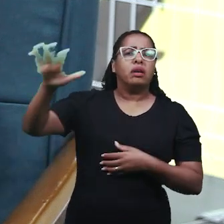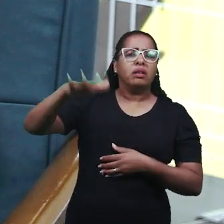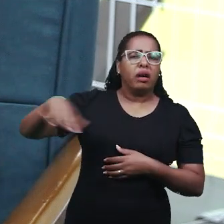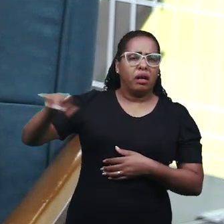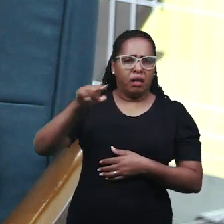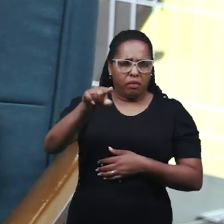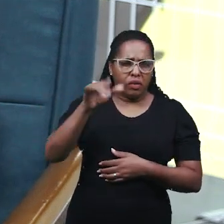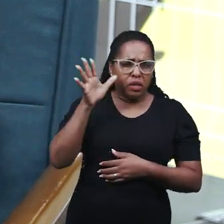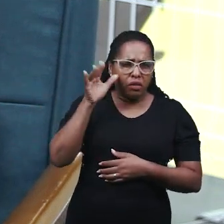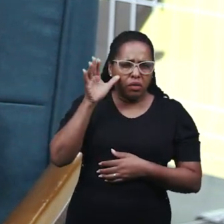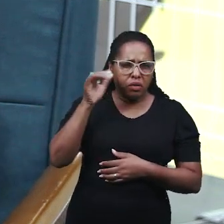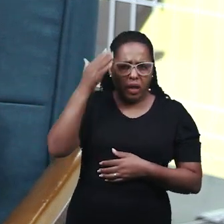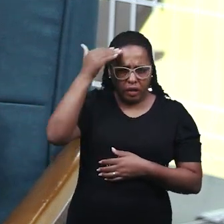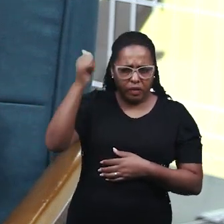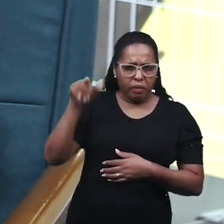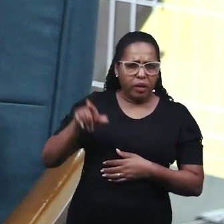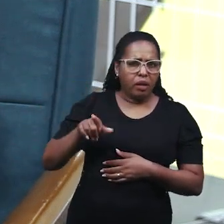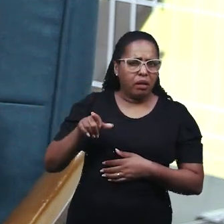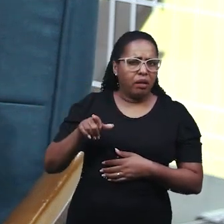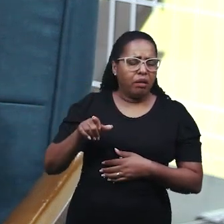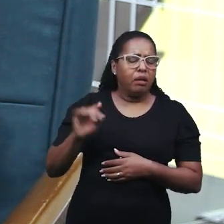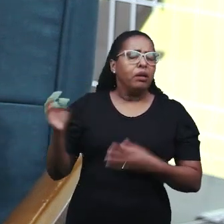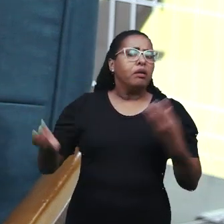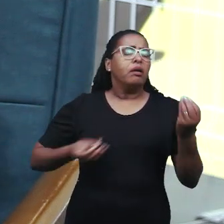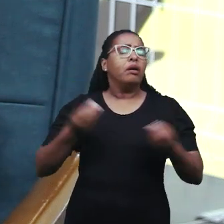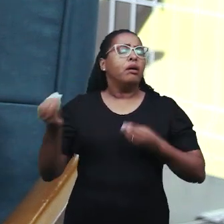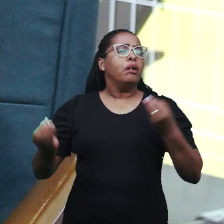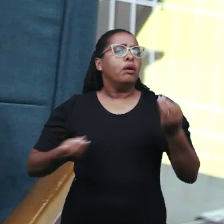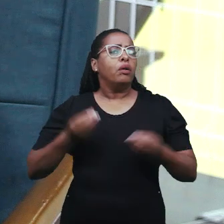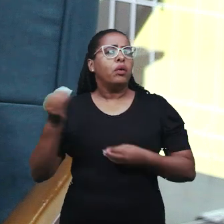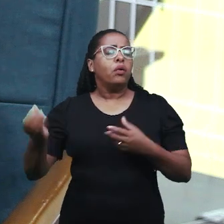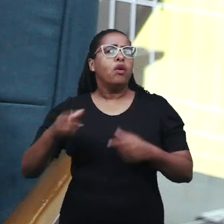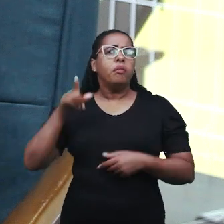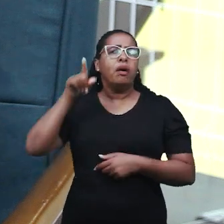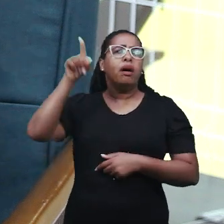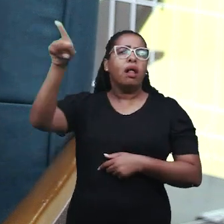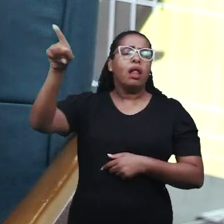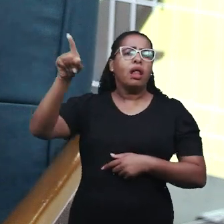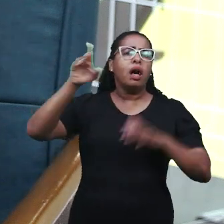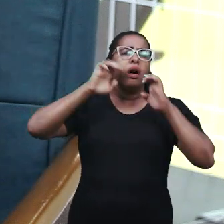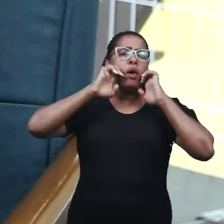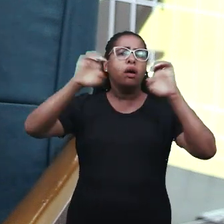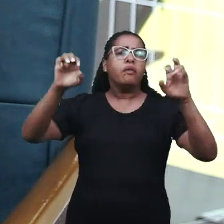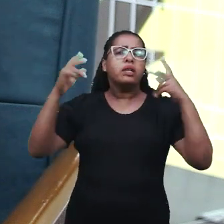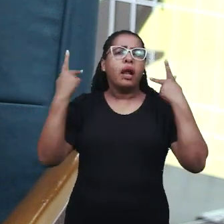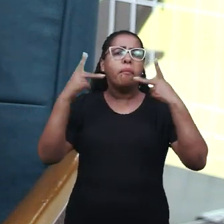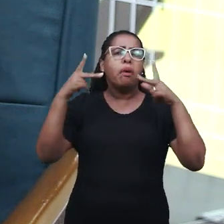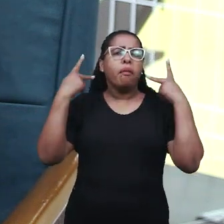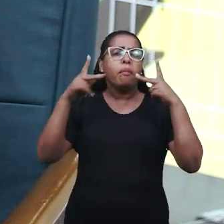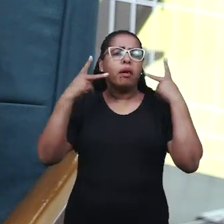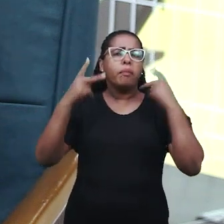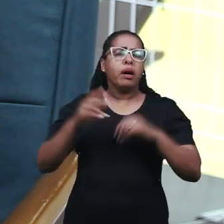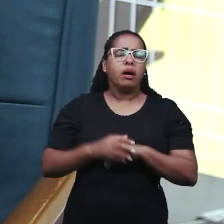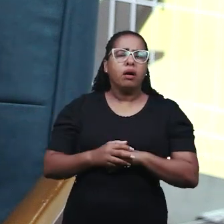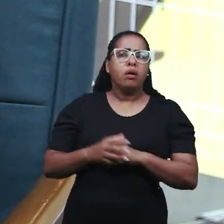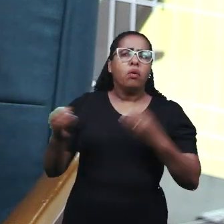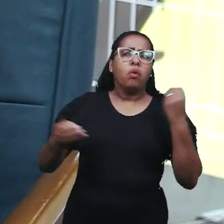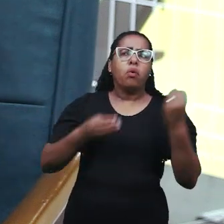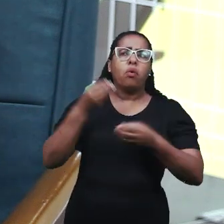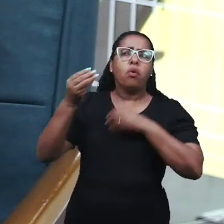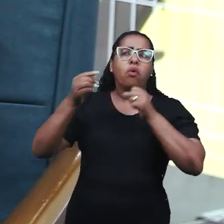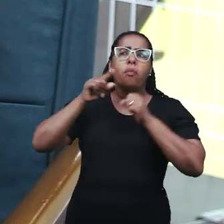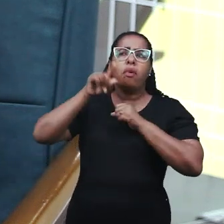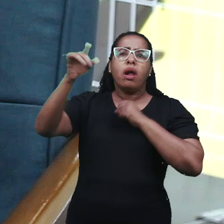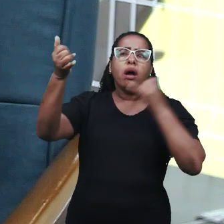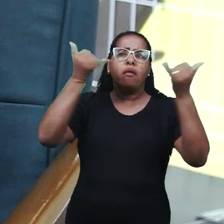teve curiosidade para saber sobre isso? E como é a pregação do Evangelho? Como é que o Evangelho chega